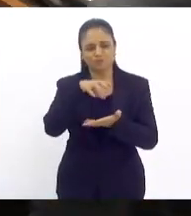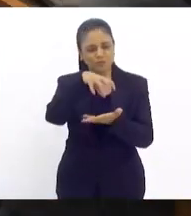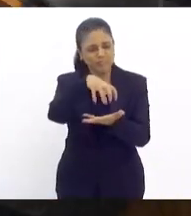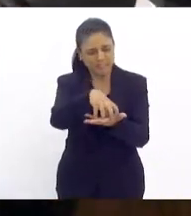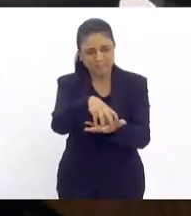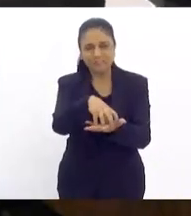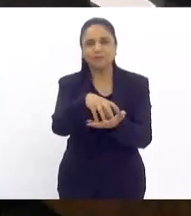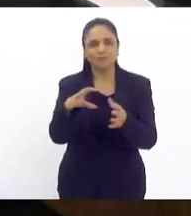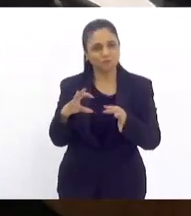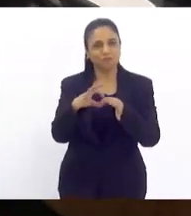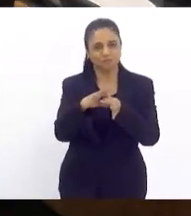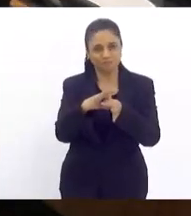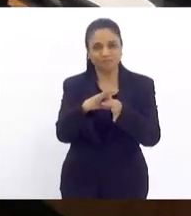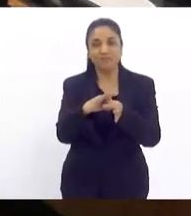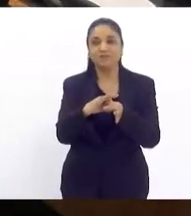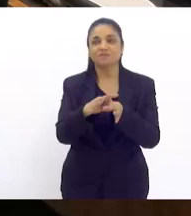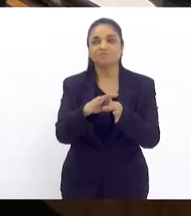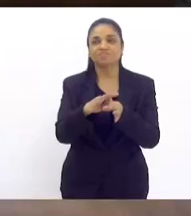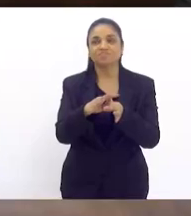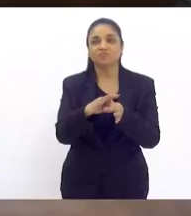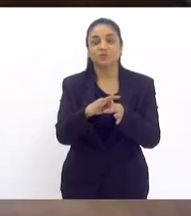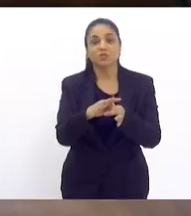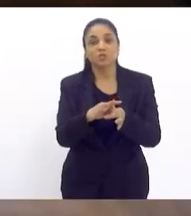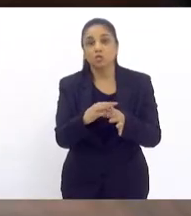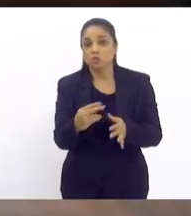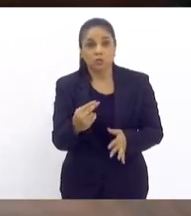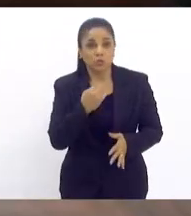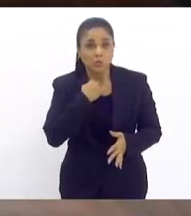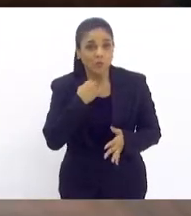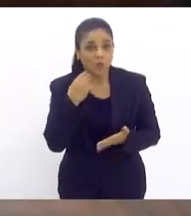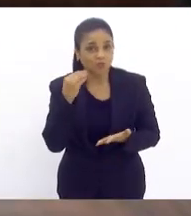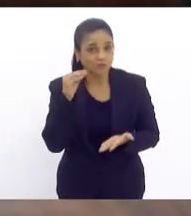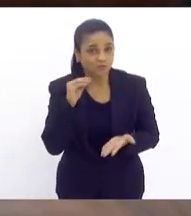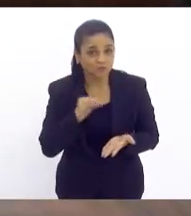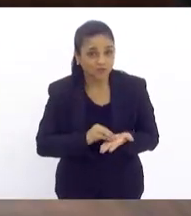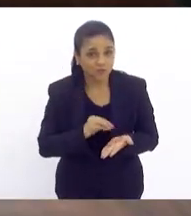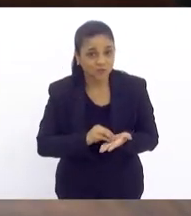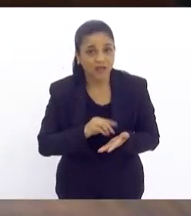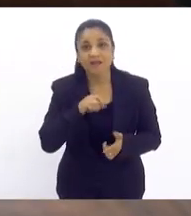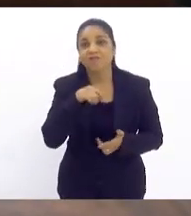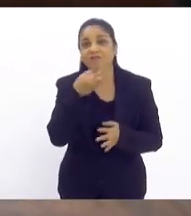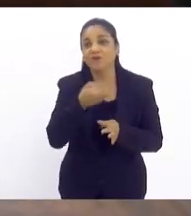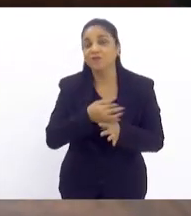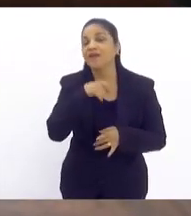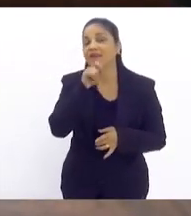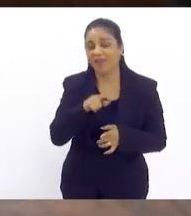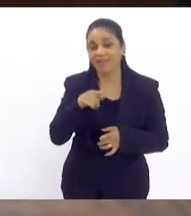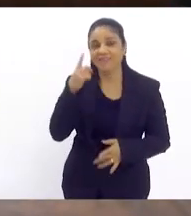não poderia faltar nessa comissão o deputado disse